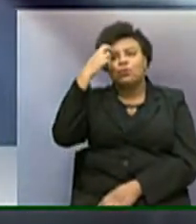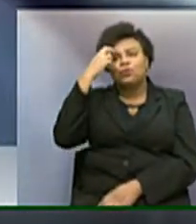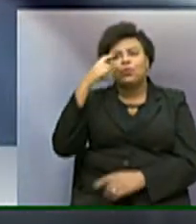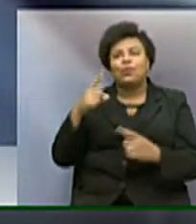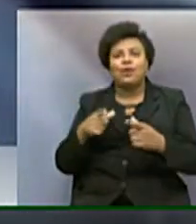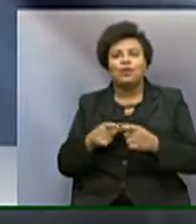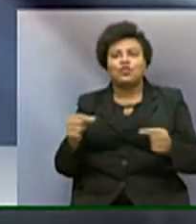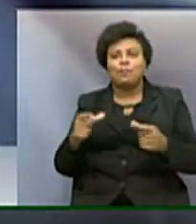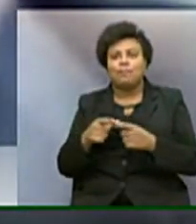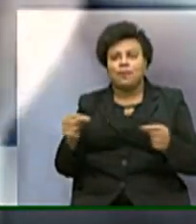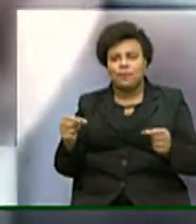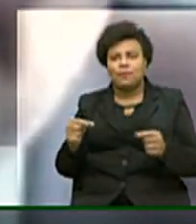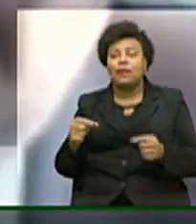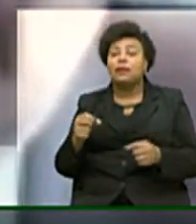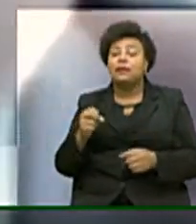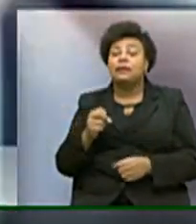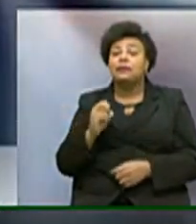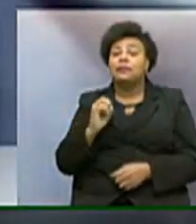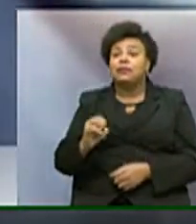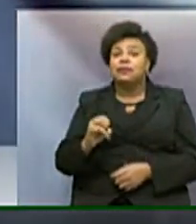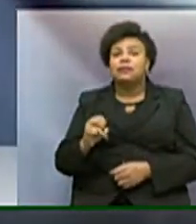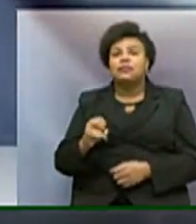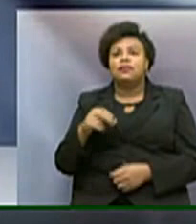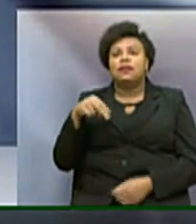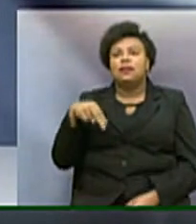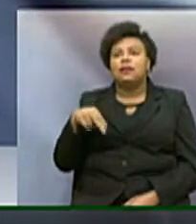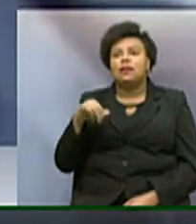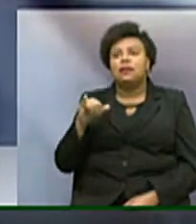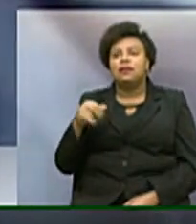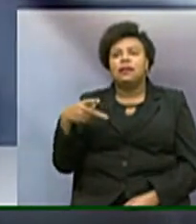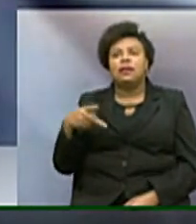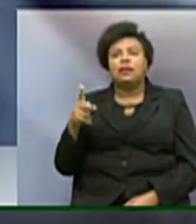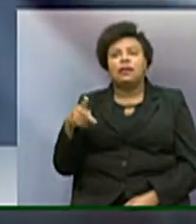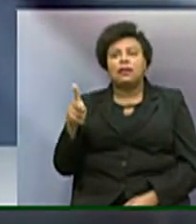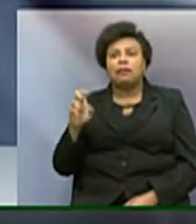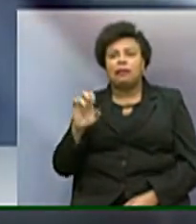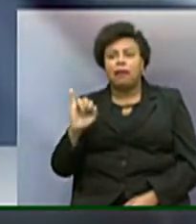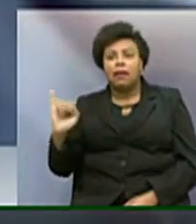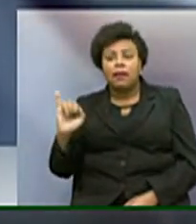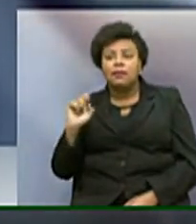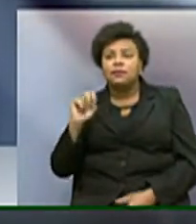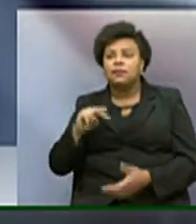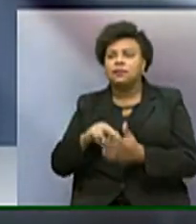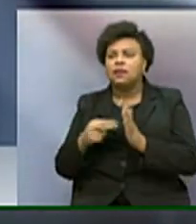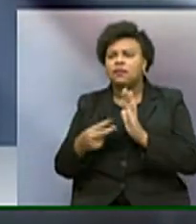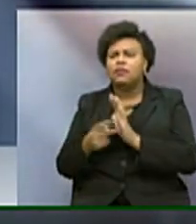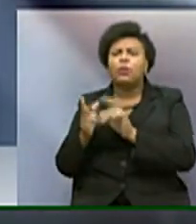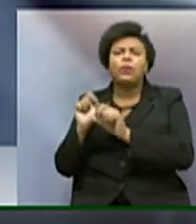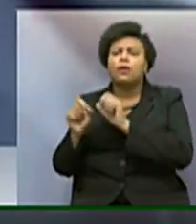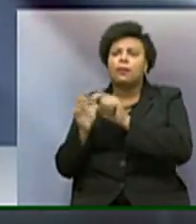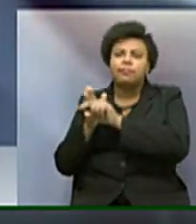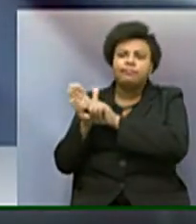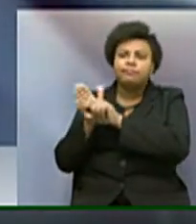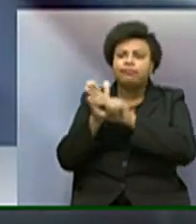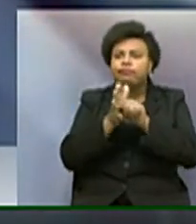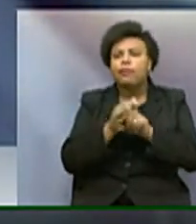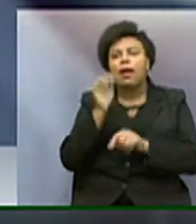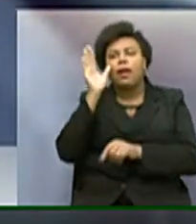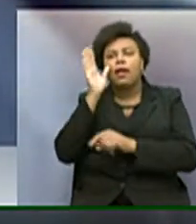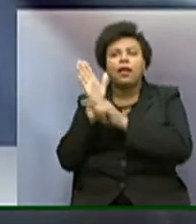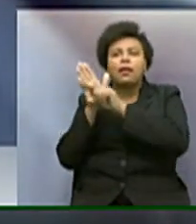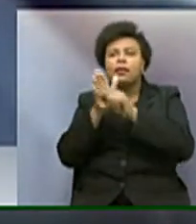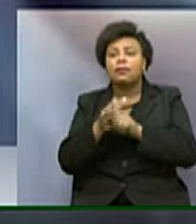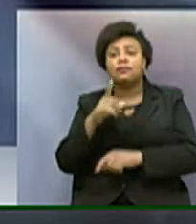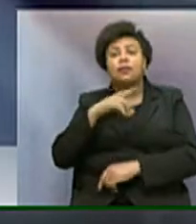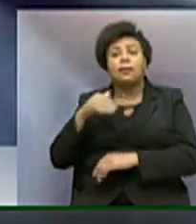japonesa. E sendo que Nikkei, segundo já feitas pesquisas, análises,